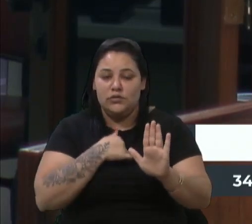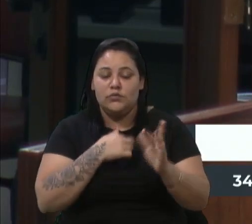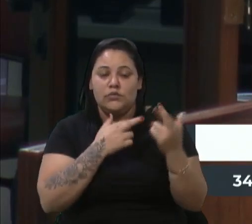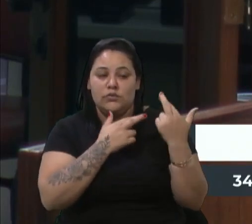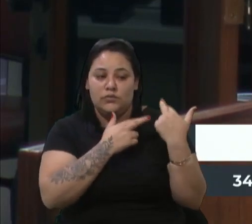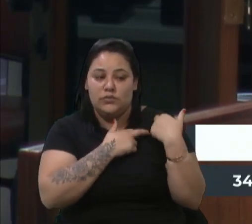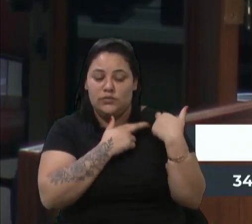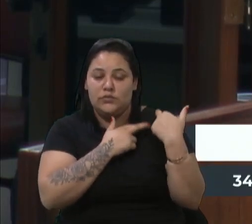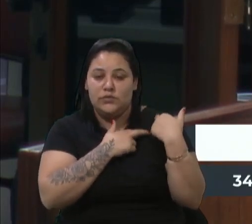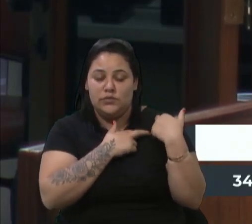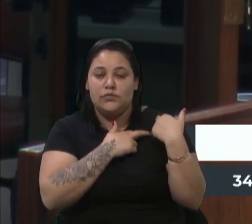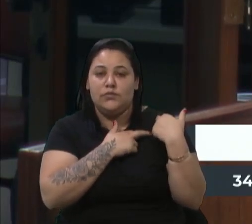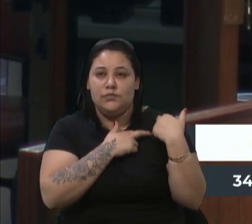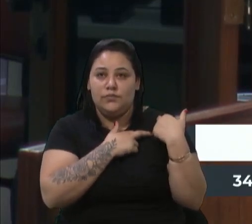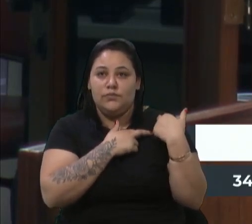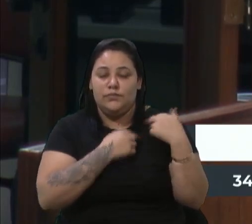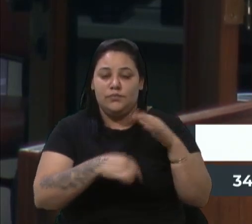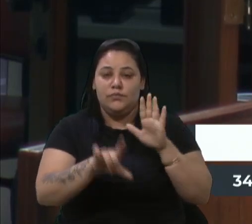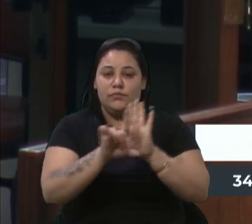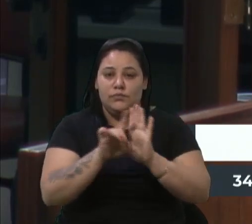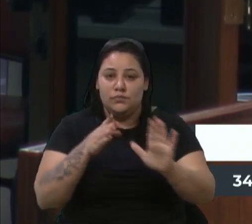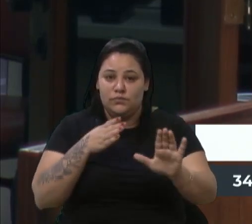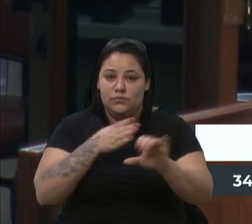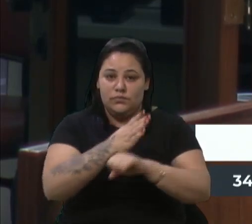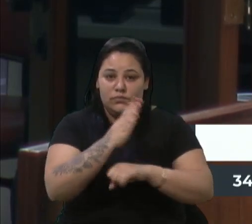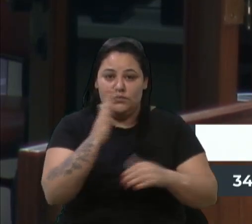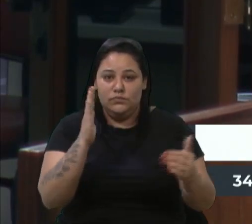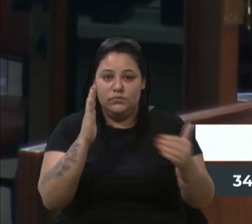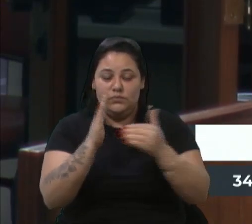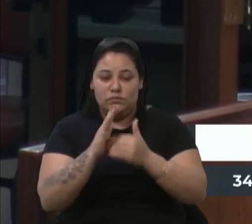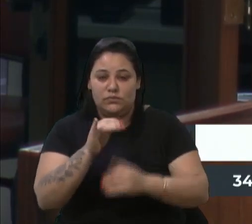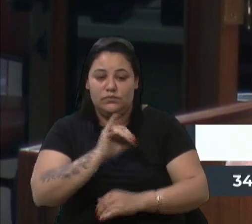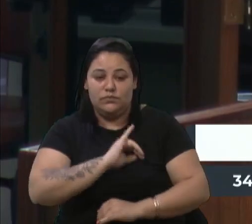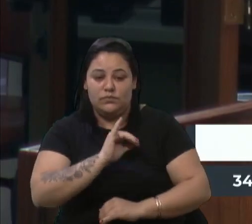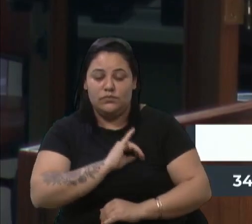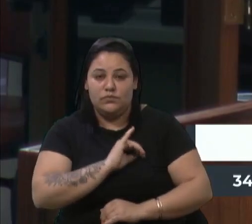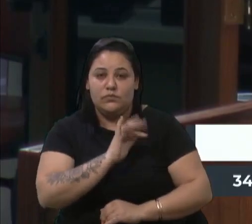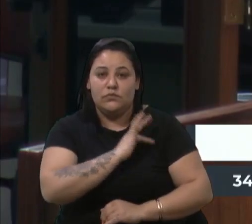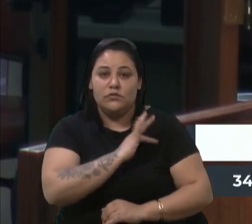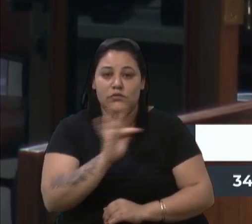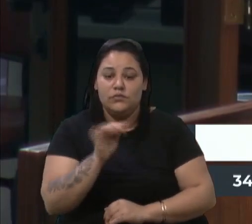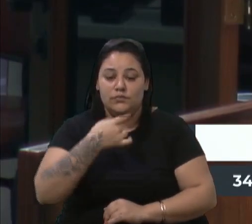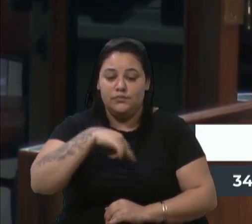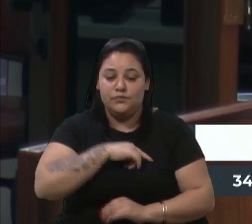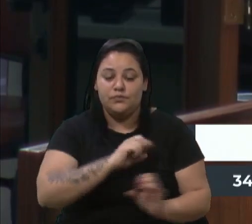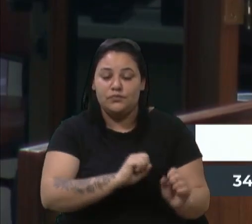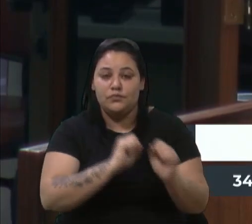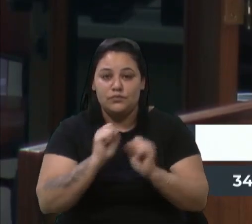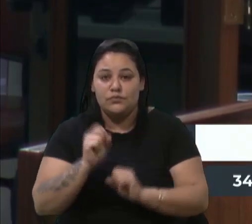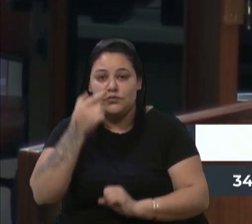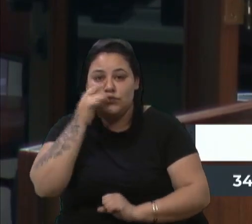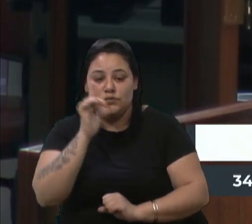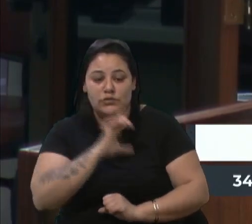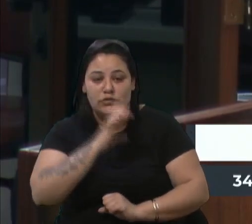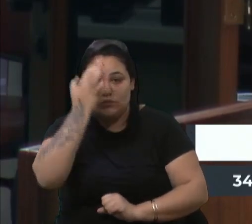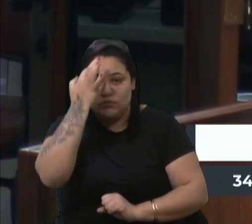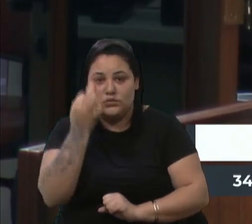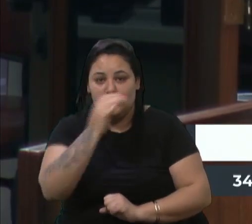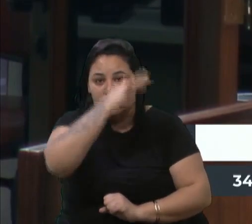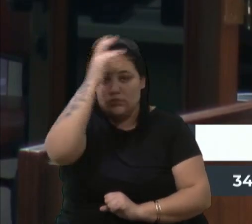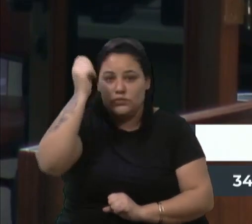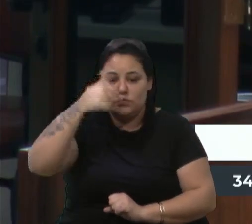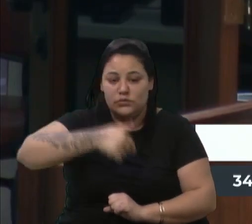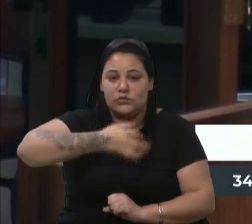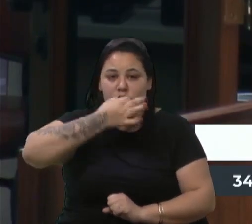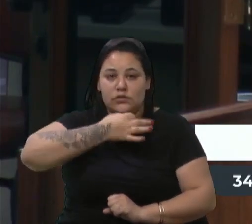de levar esta lei aprovada até a Polícia Federal para que nós possamos ter esse entendimento que o município de Caxias do